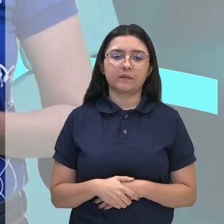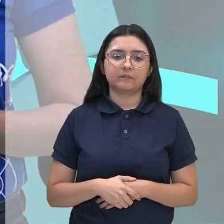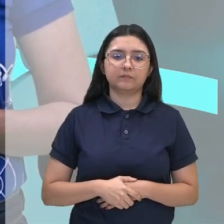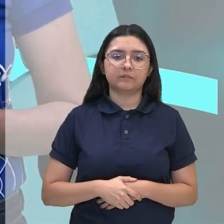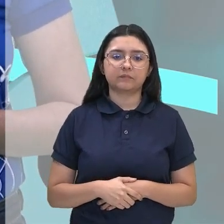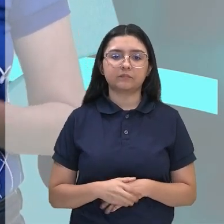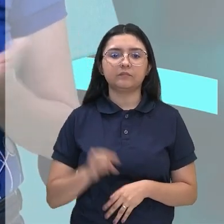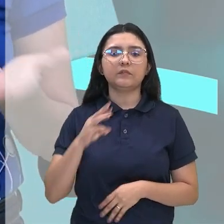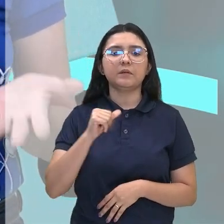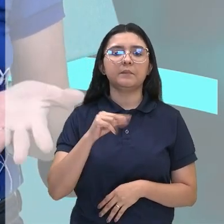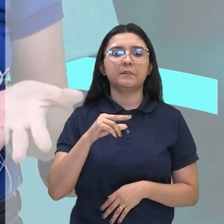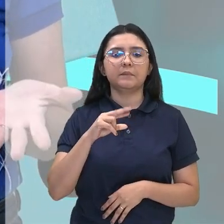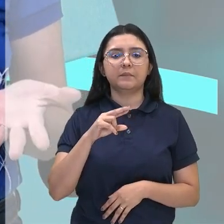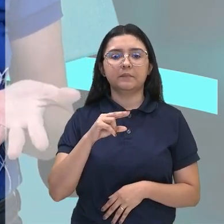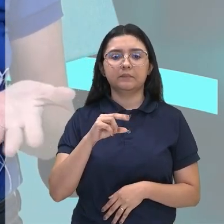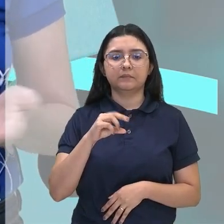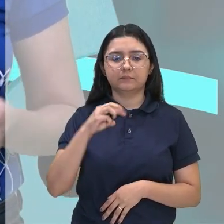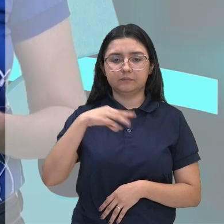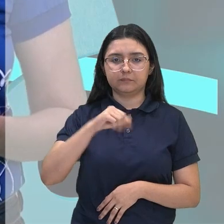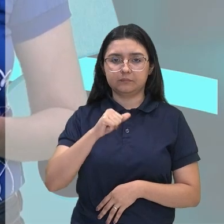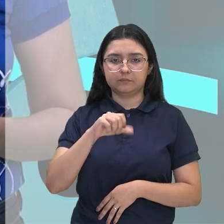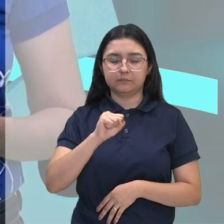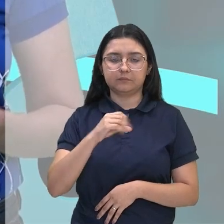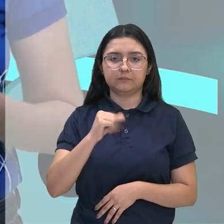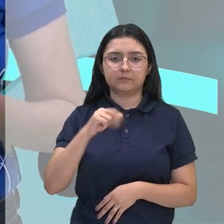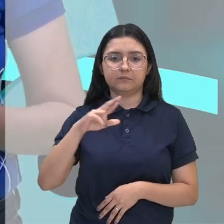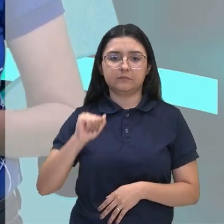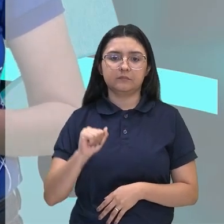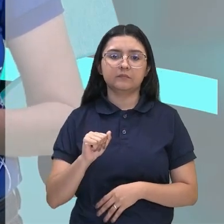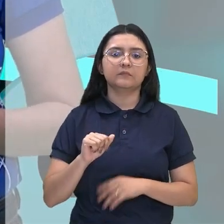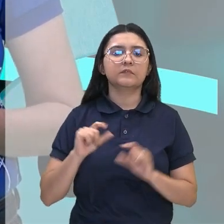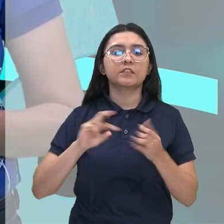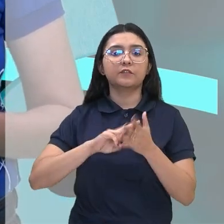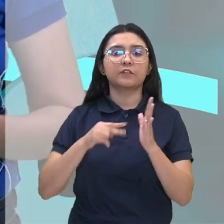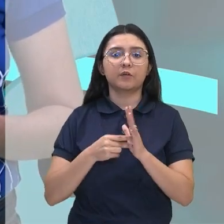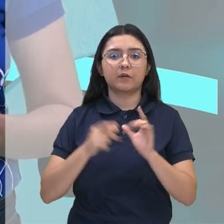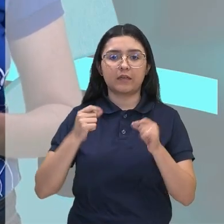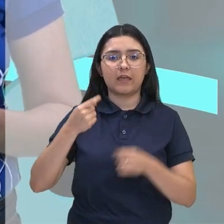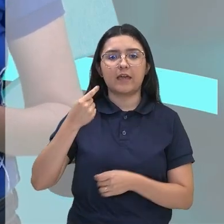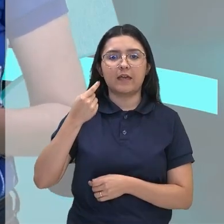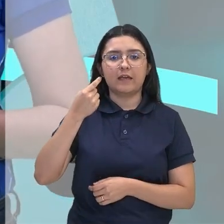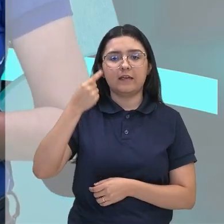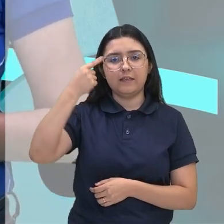Próxima, mascara. Mascara significa rímel.